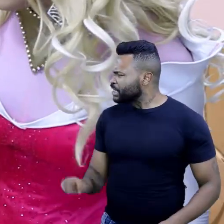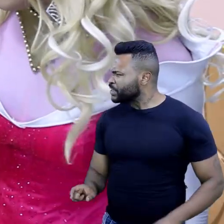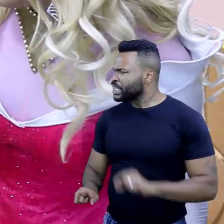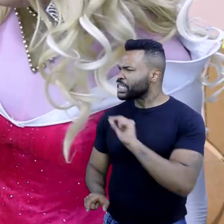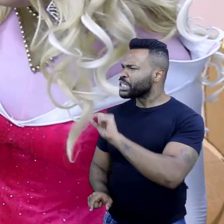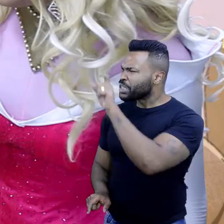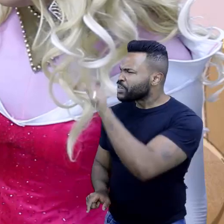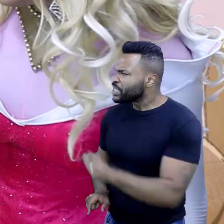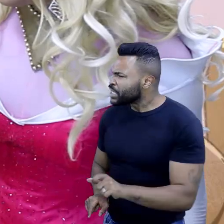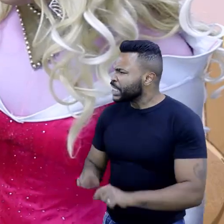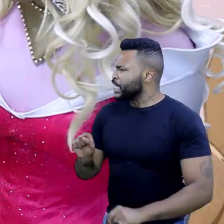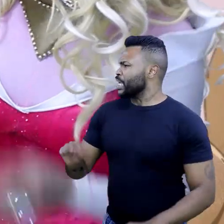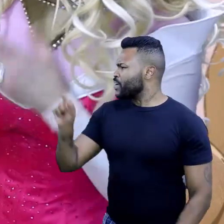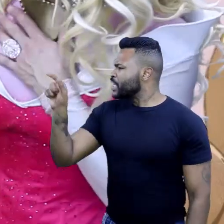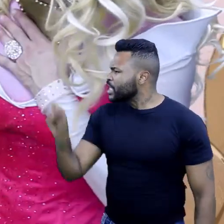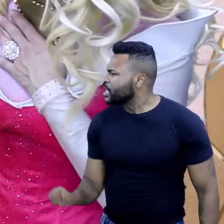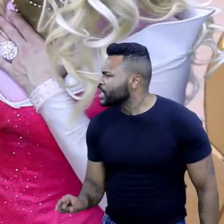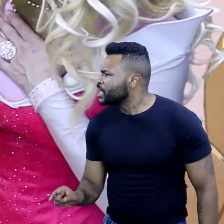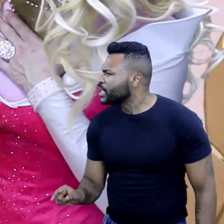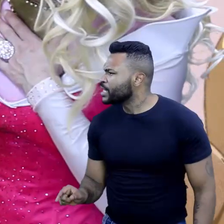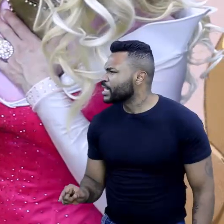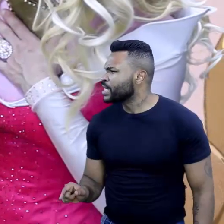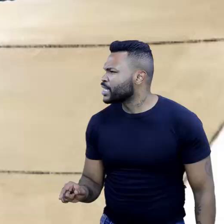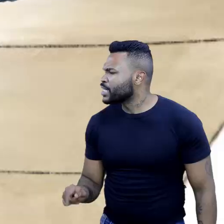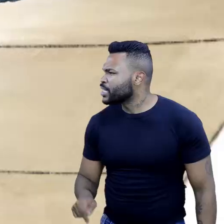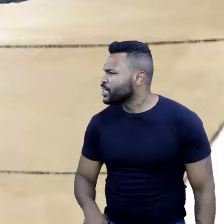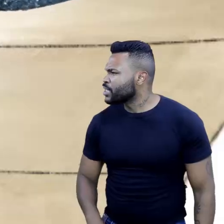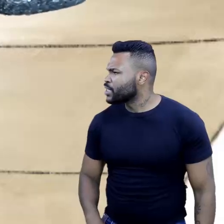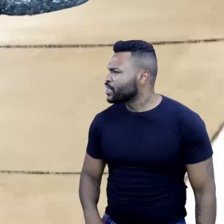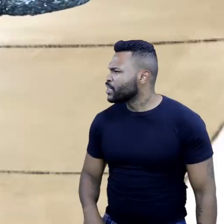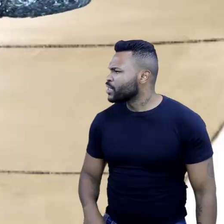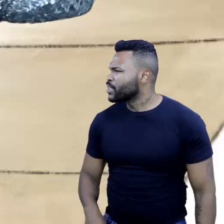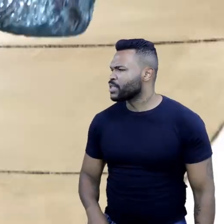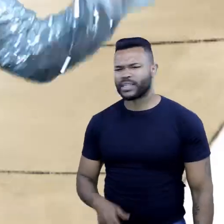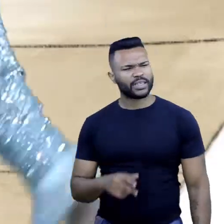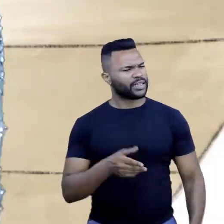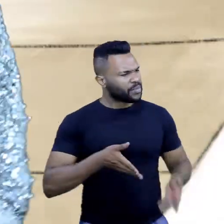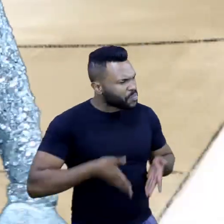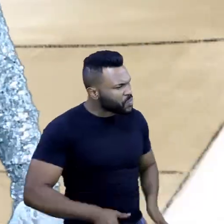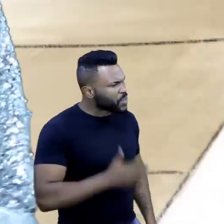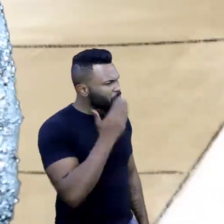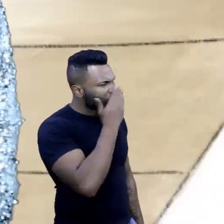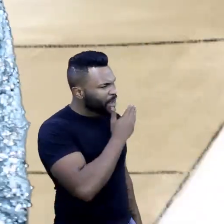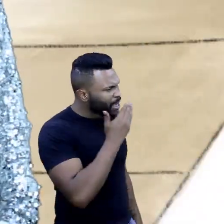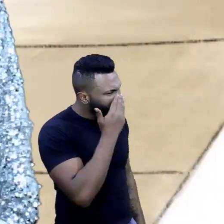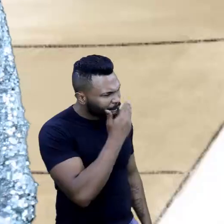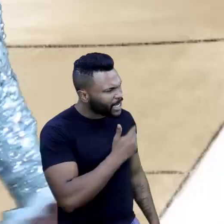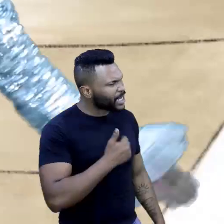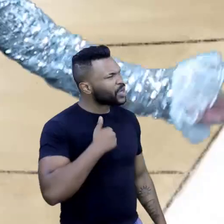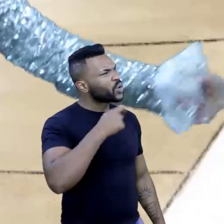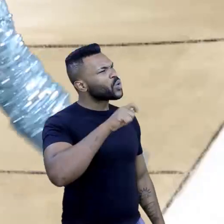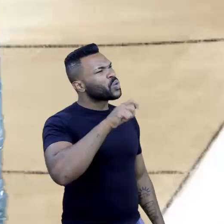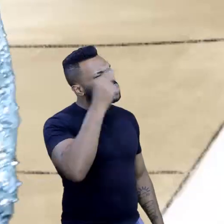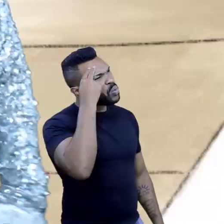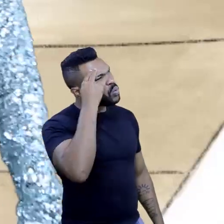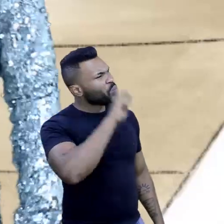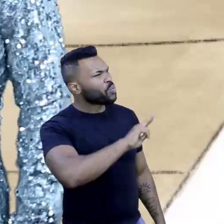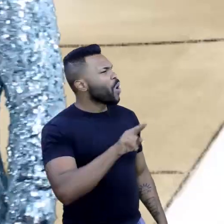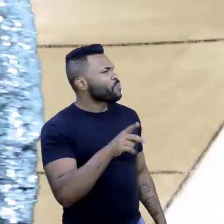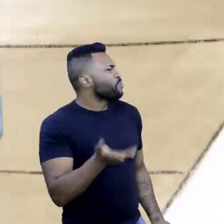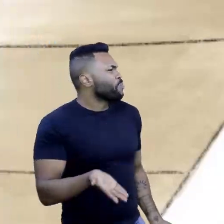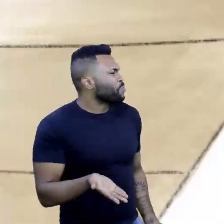Quem é você? Quem é você? Quem é você? Puta que pariu. Eu não pensei no